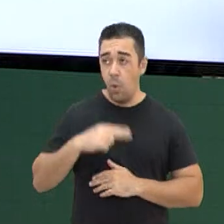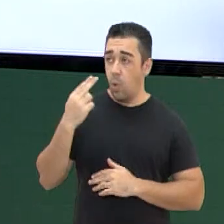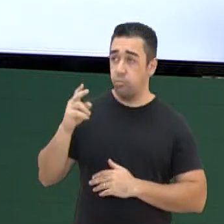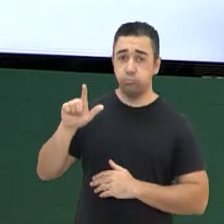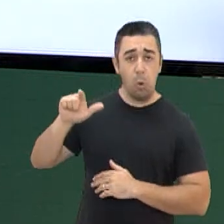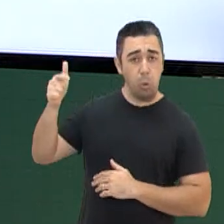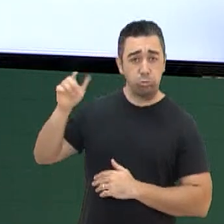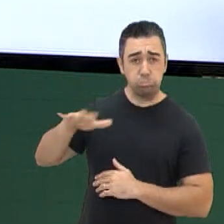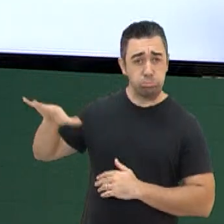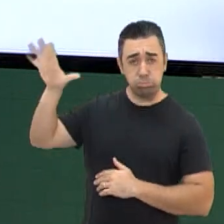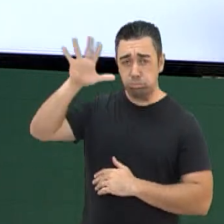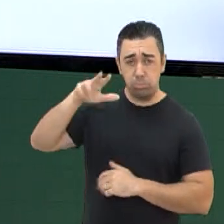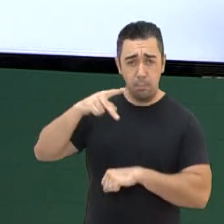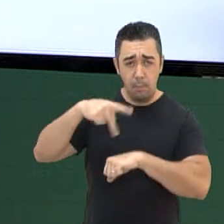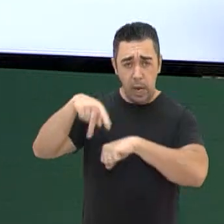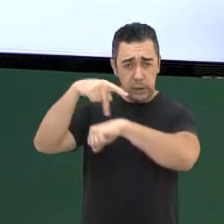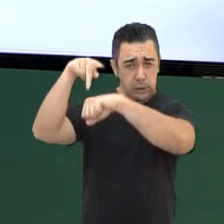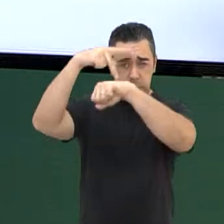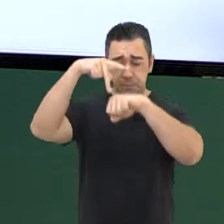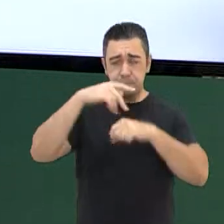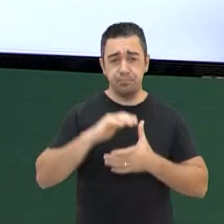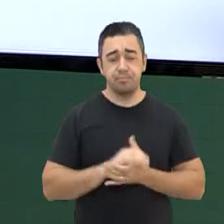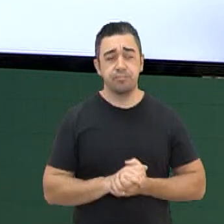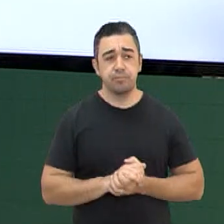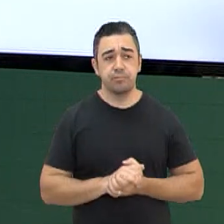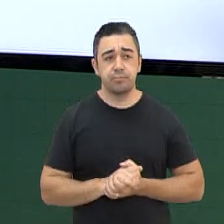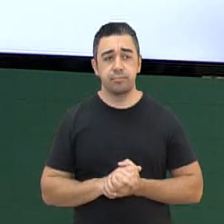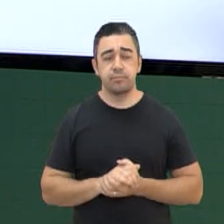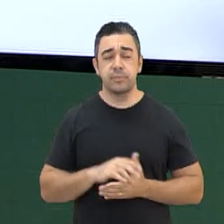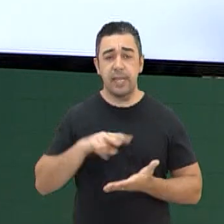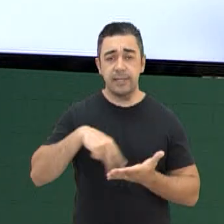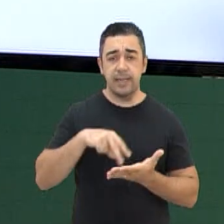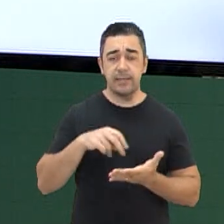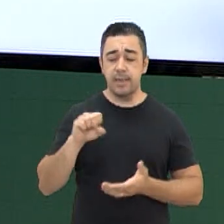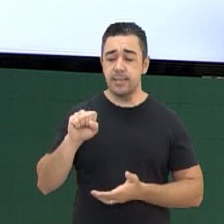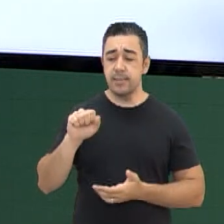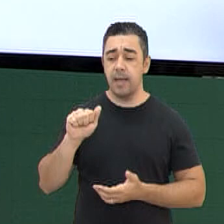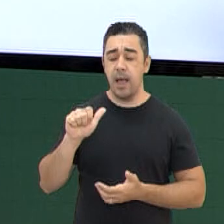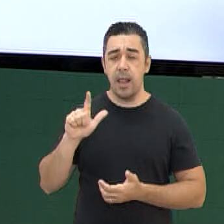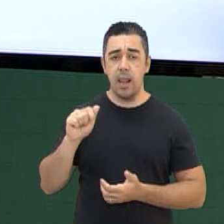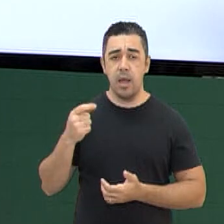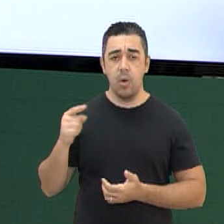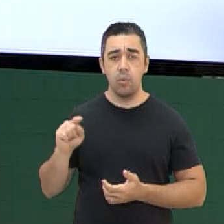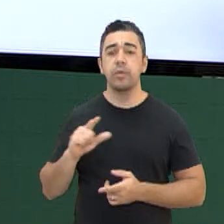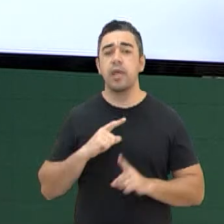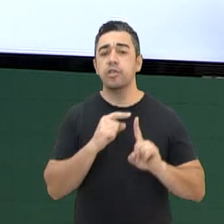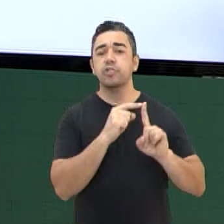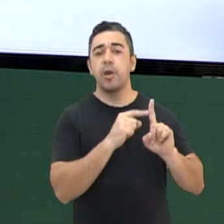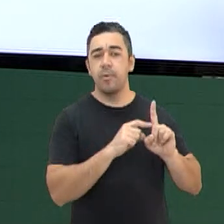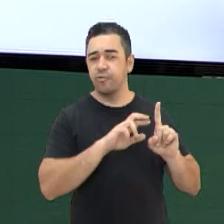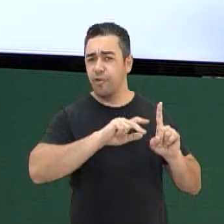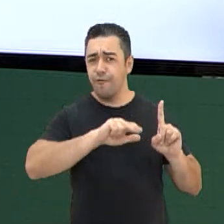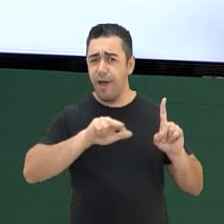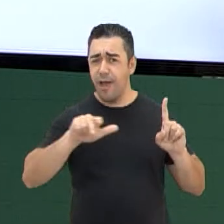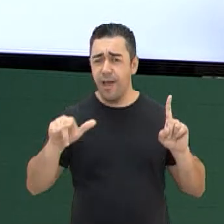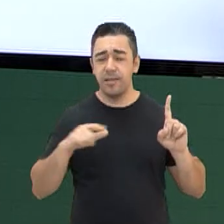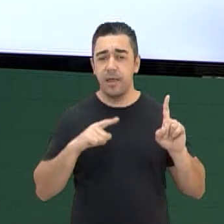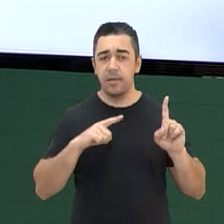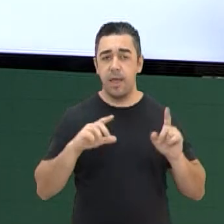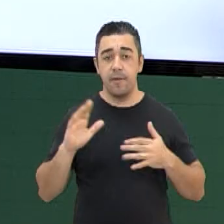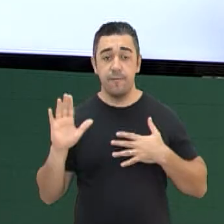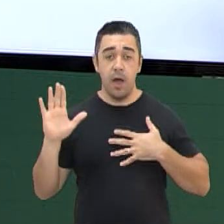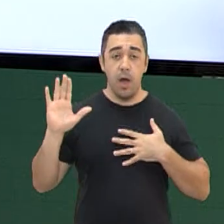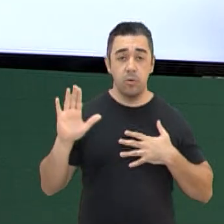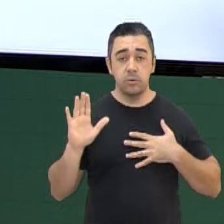diferentes contextos, outros países, por exemplo. Dança de salão. Nós temos diversos tipos de dança de salão, desde a